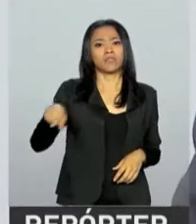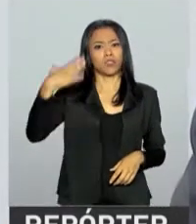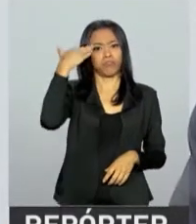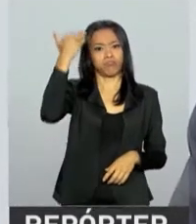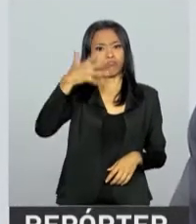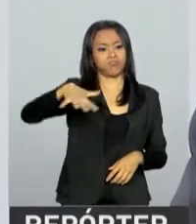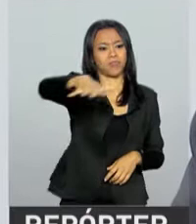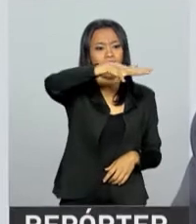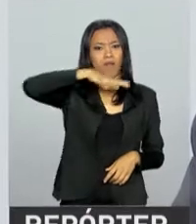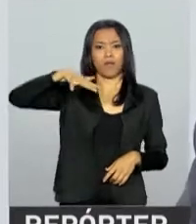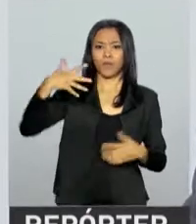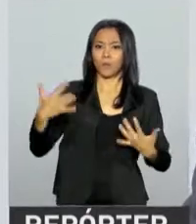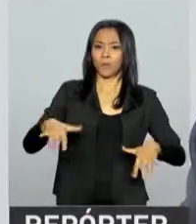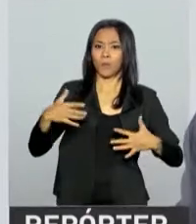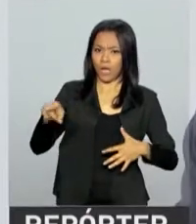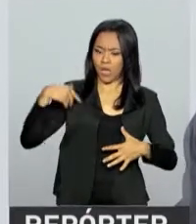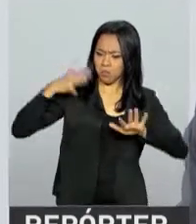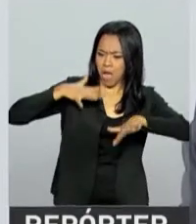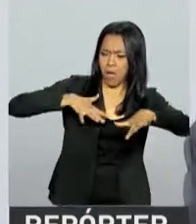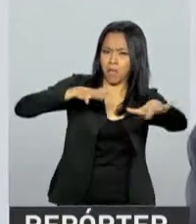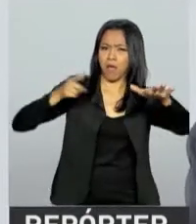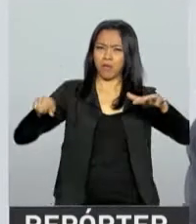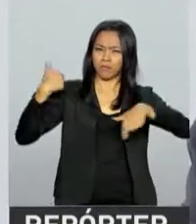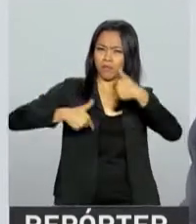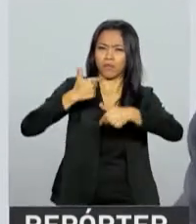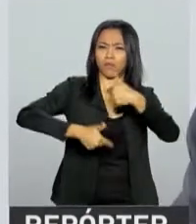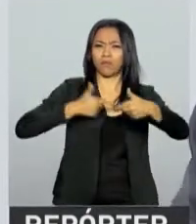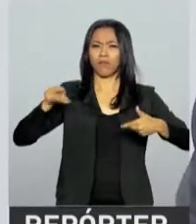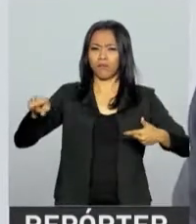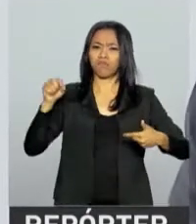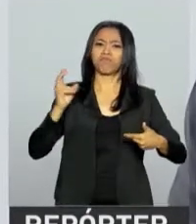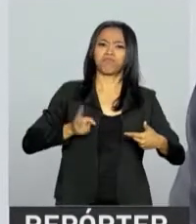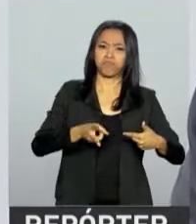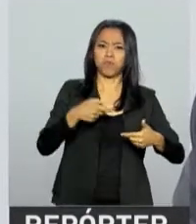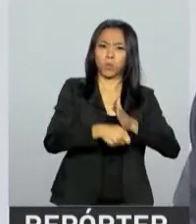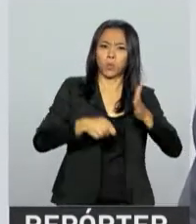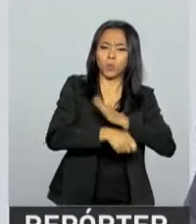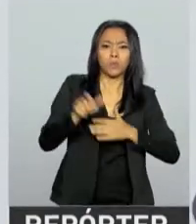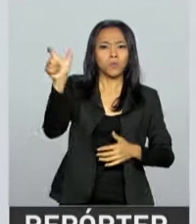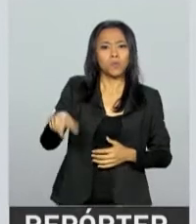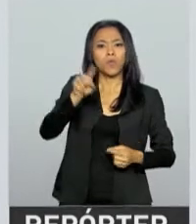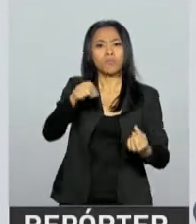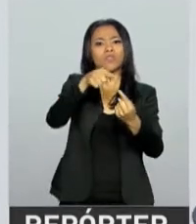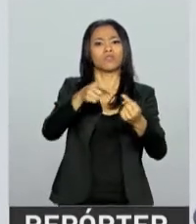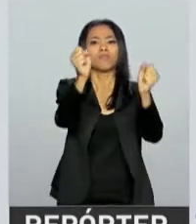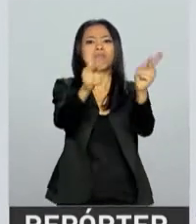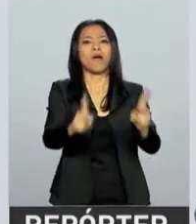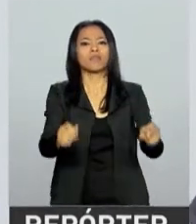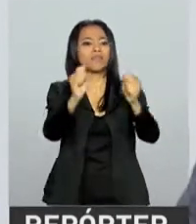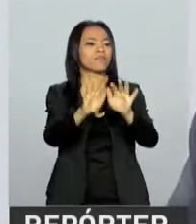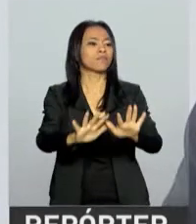sei, fazia manifestações, trabalhos, com vistas a preservar a paz e a